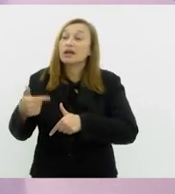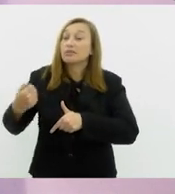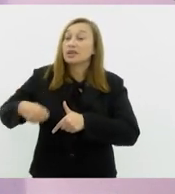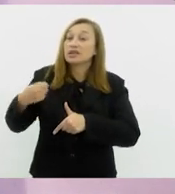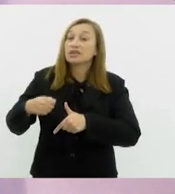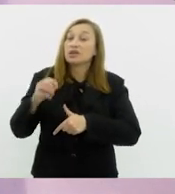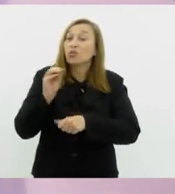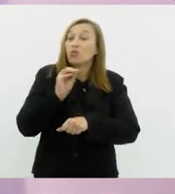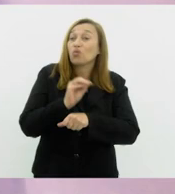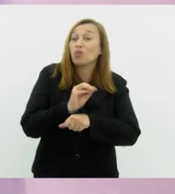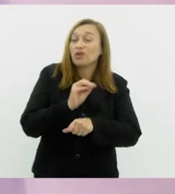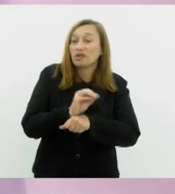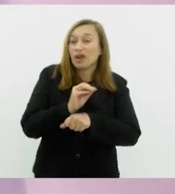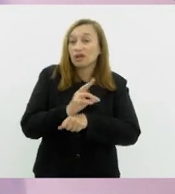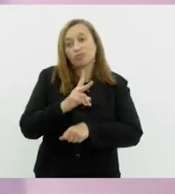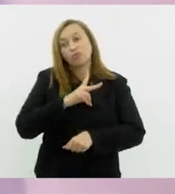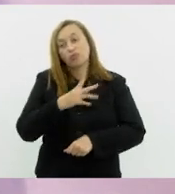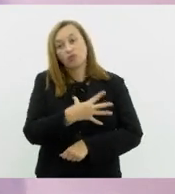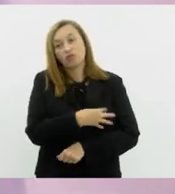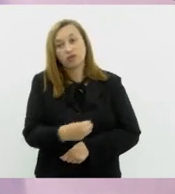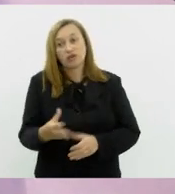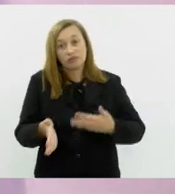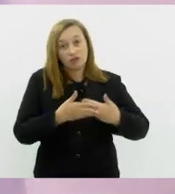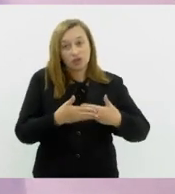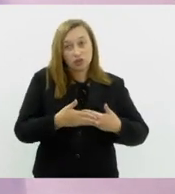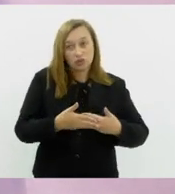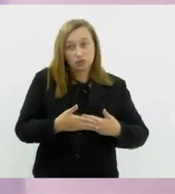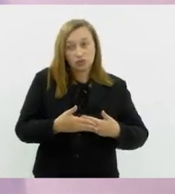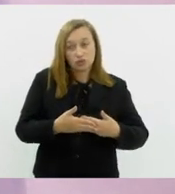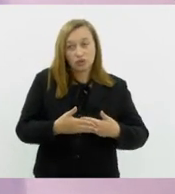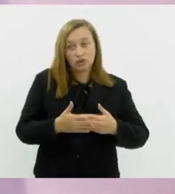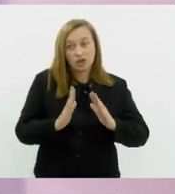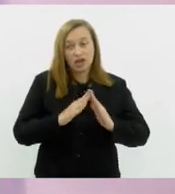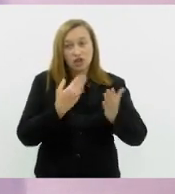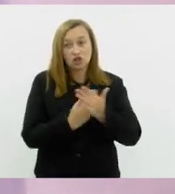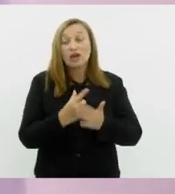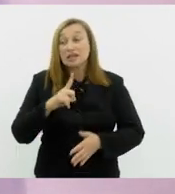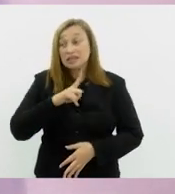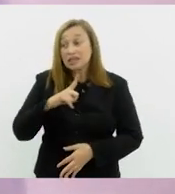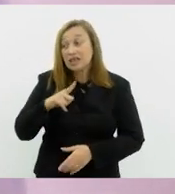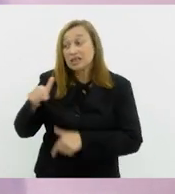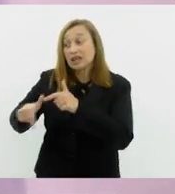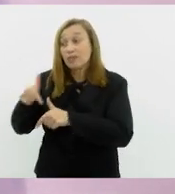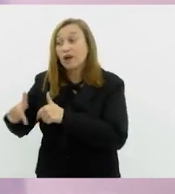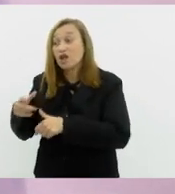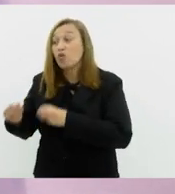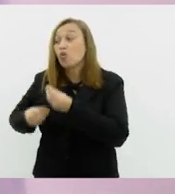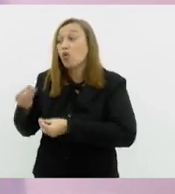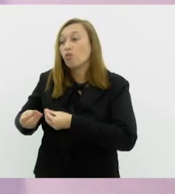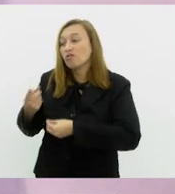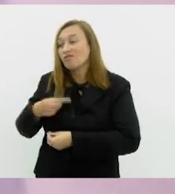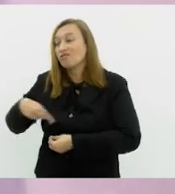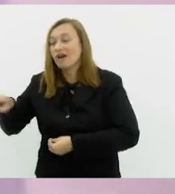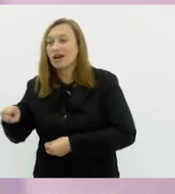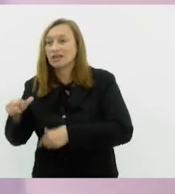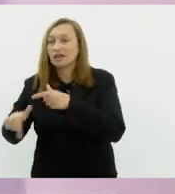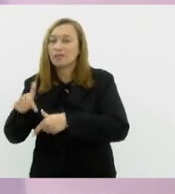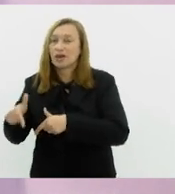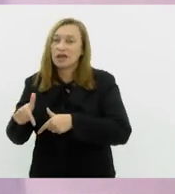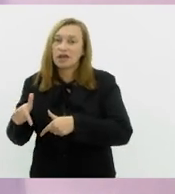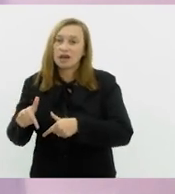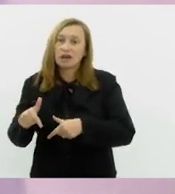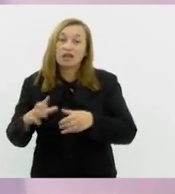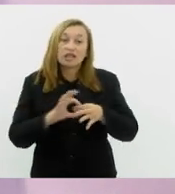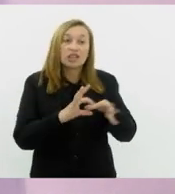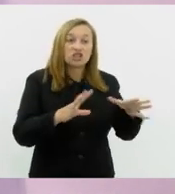escola fechada naquela manhã? Se ela tem um emprego, como é que ela vai trabalhar sem ter com quem deixar essa